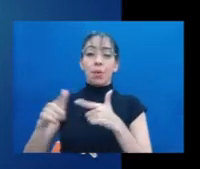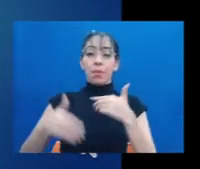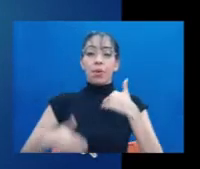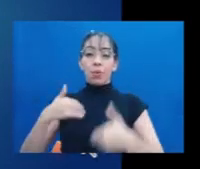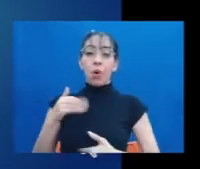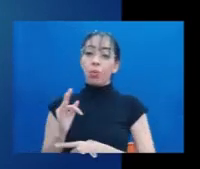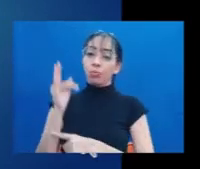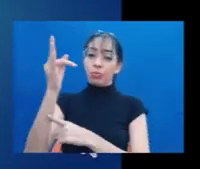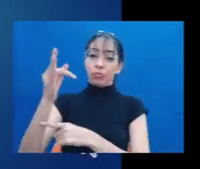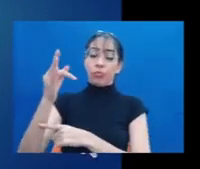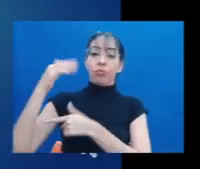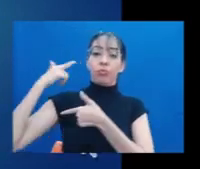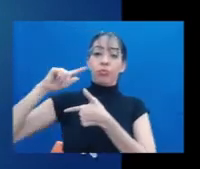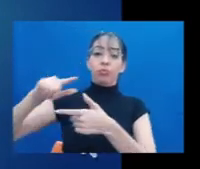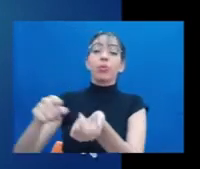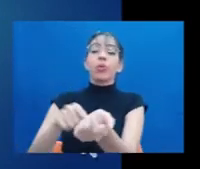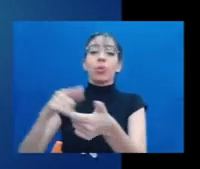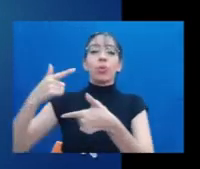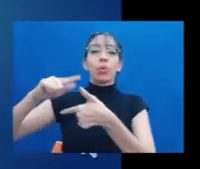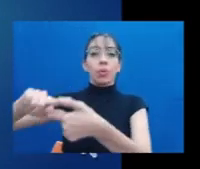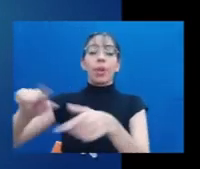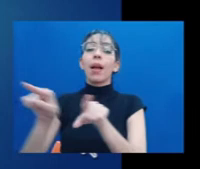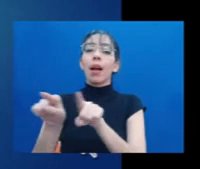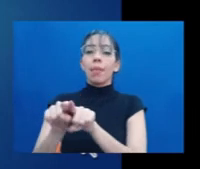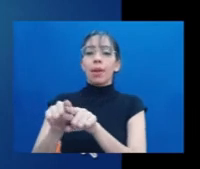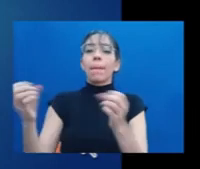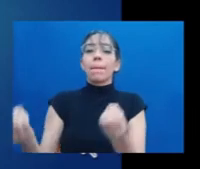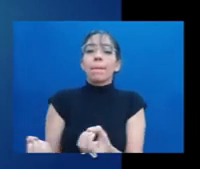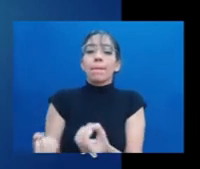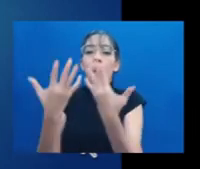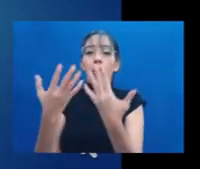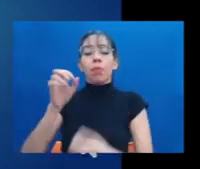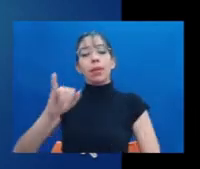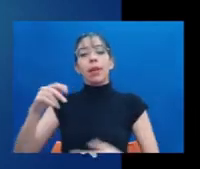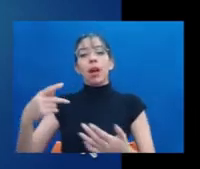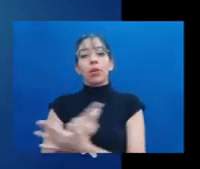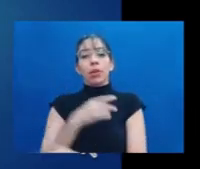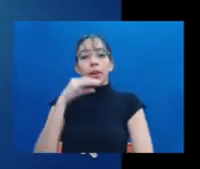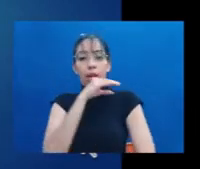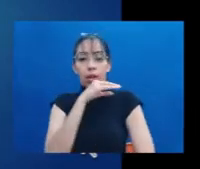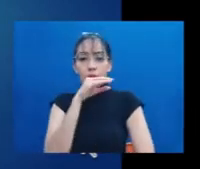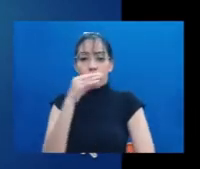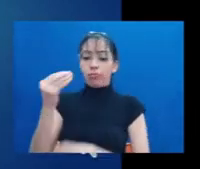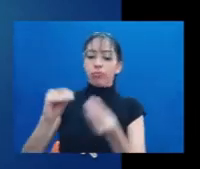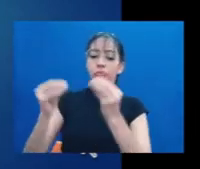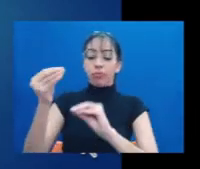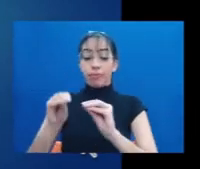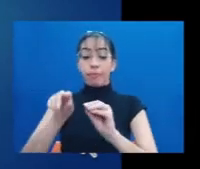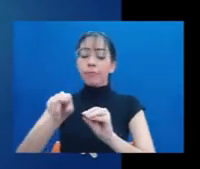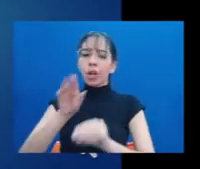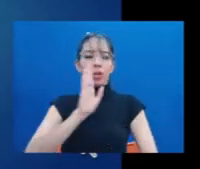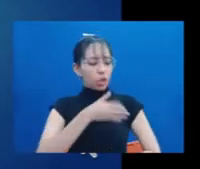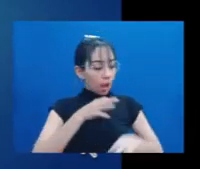congênita, é termalmente estável e pode polimerizar aí de forma explosiva se for aquecido ao ponto de fusão. Então, com todas